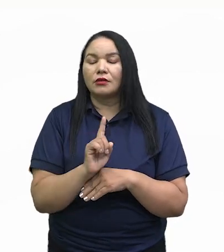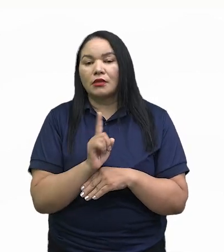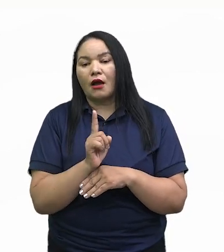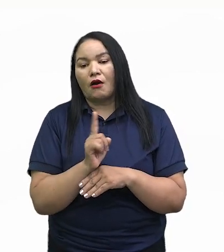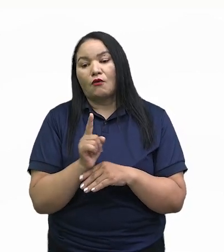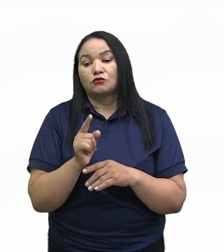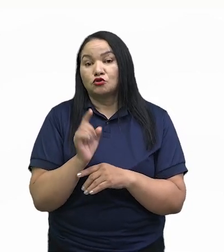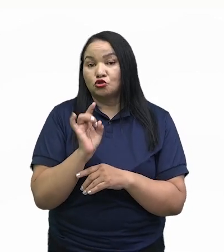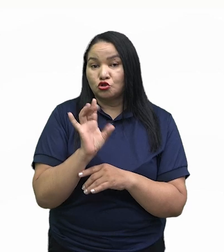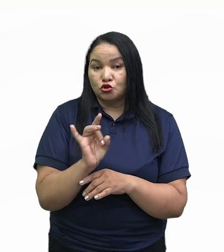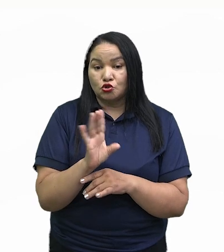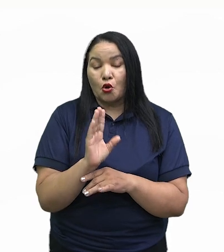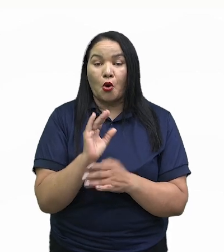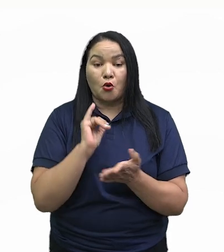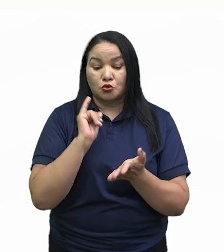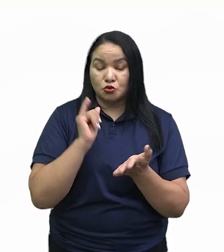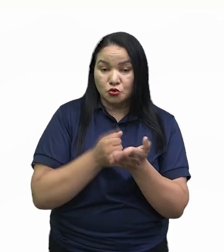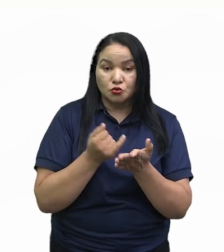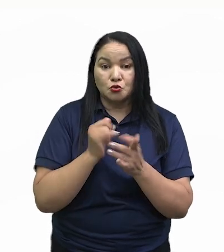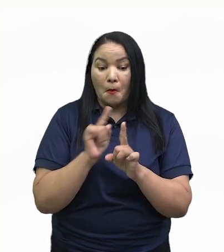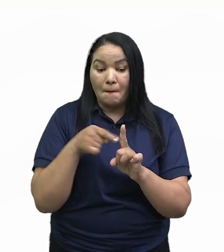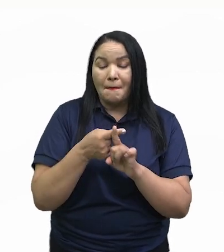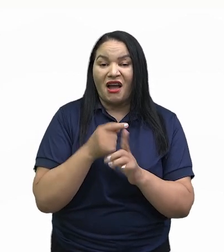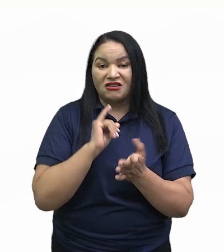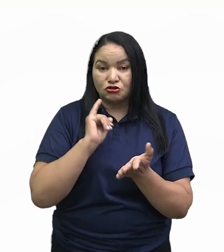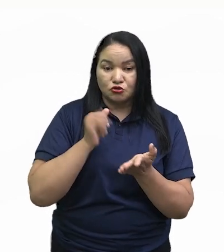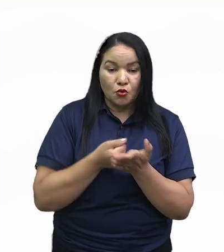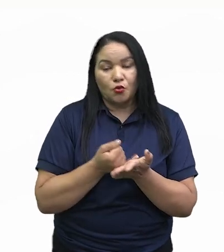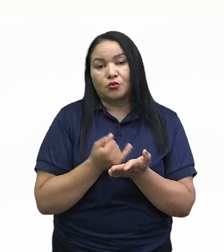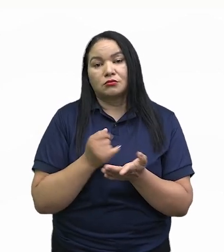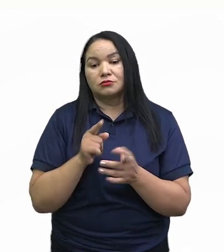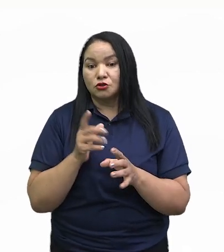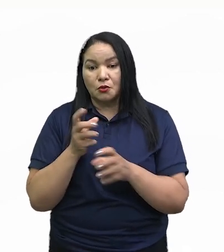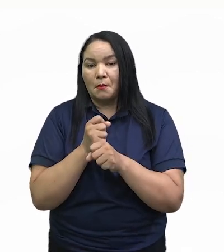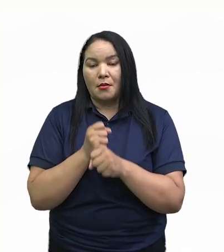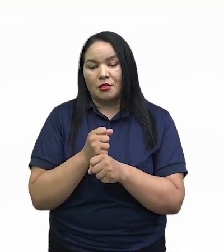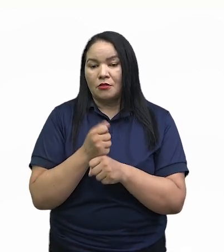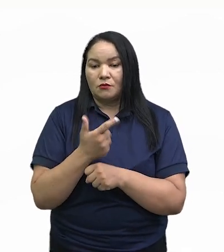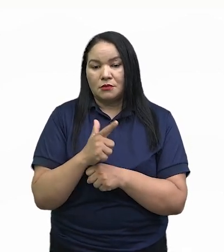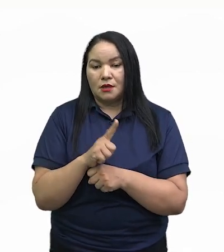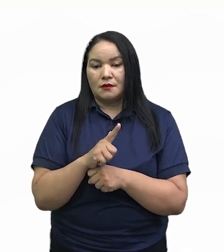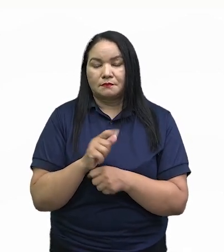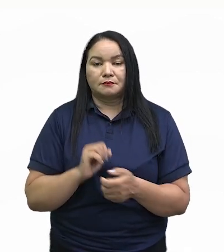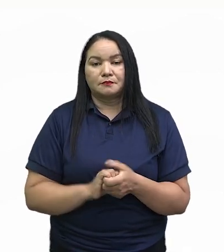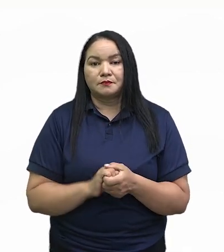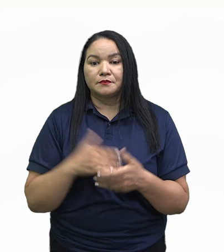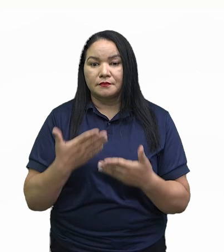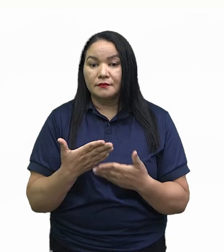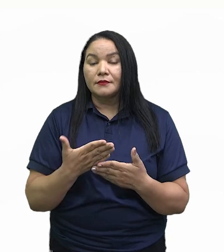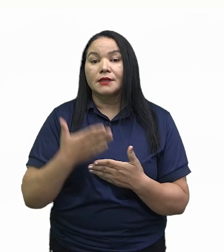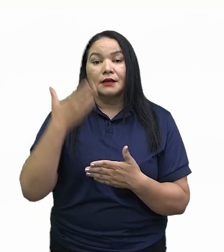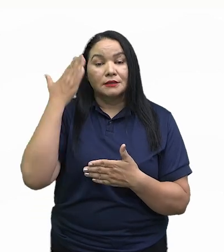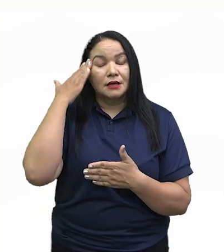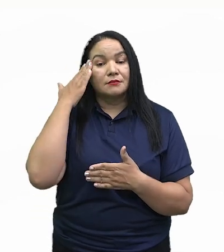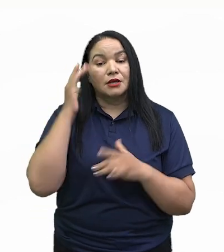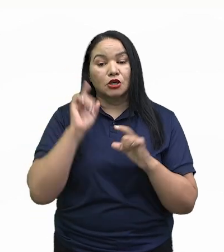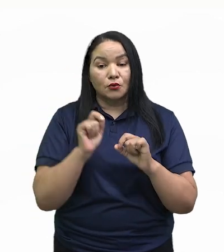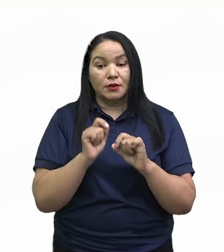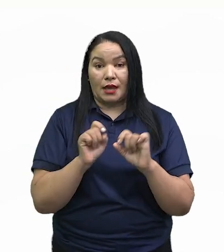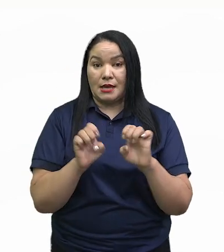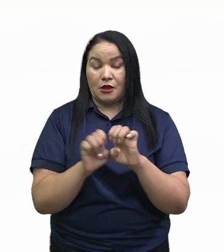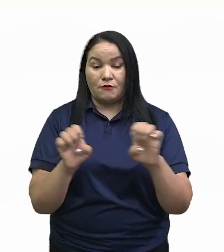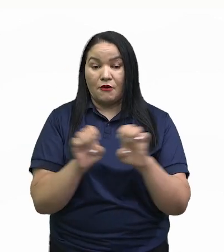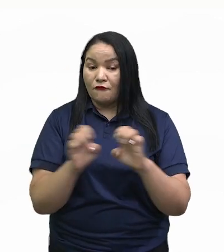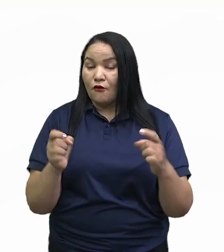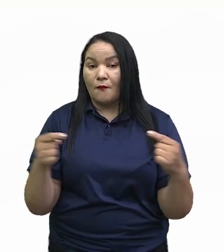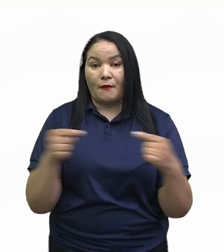seja, não há juros sobre juros. E quando se fala de juros simples, é interessante saber que é uma fórmula